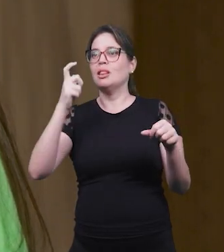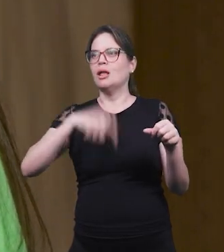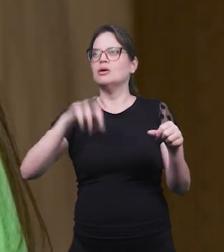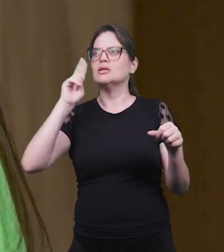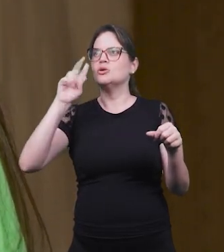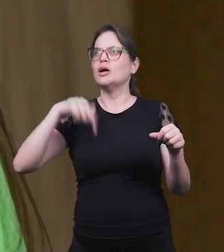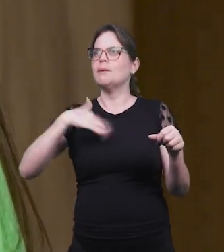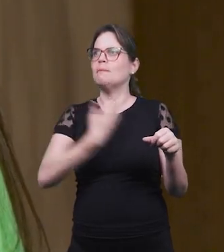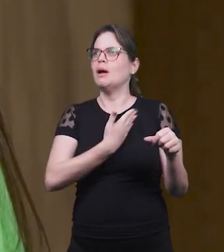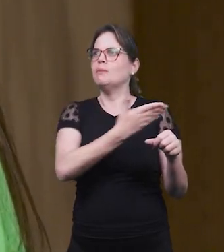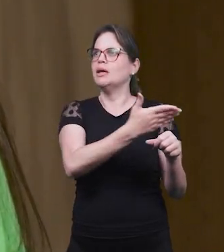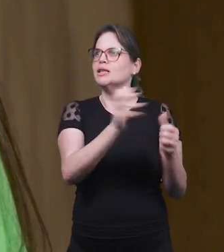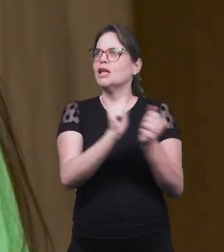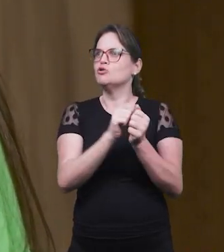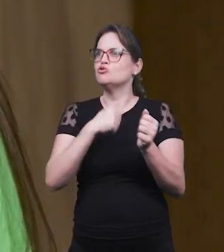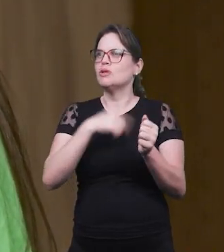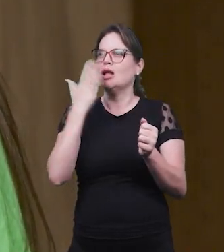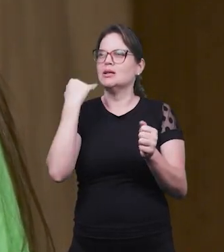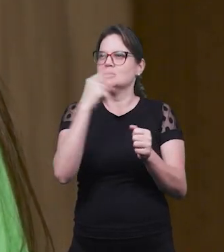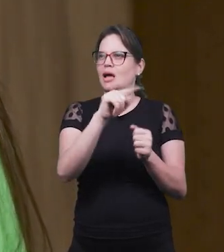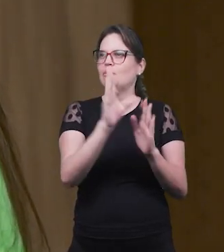aqui, a minha amiga que sabia